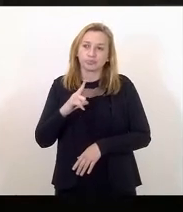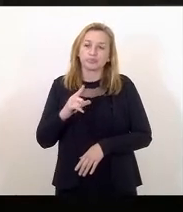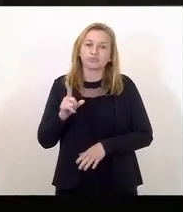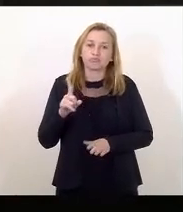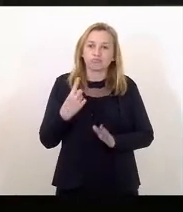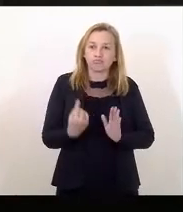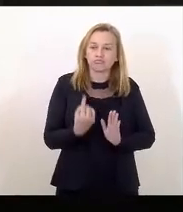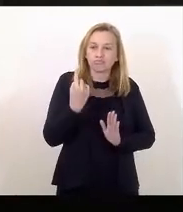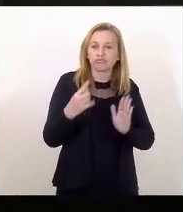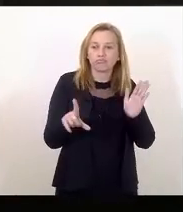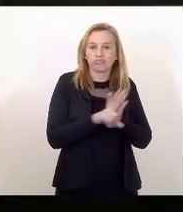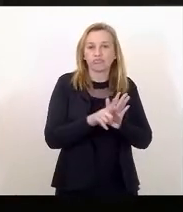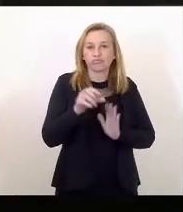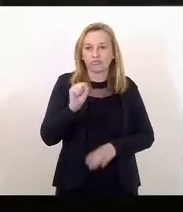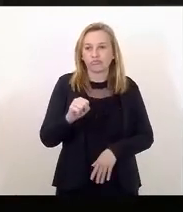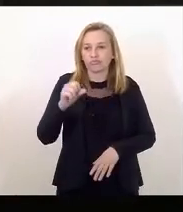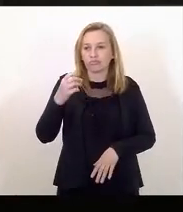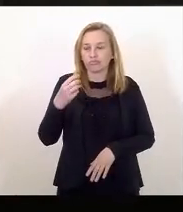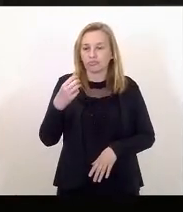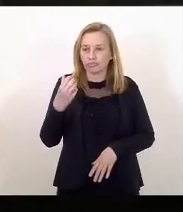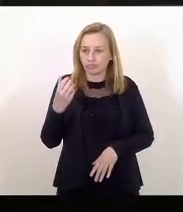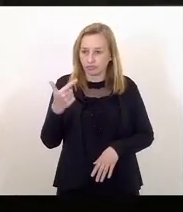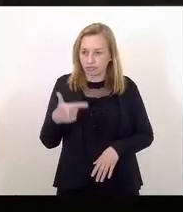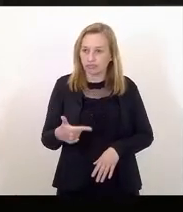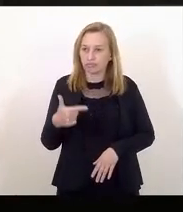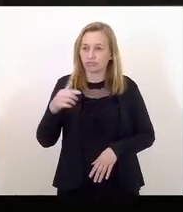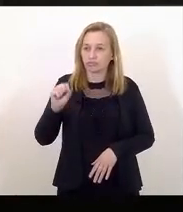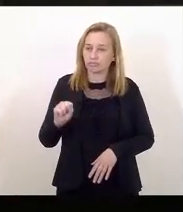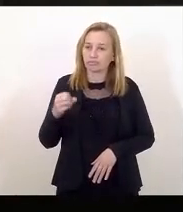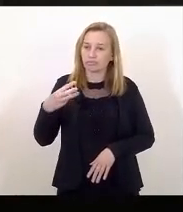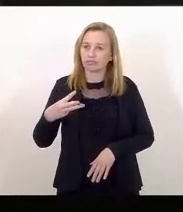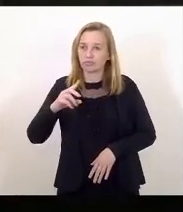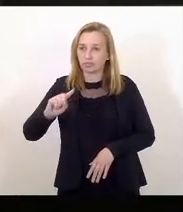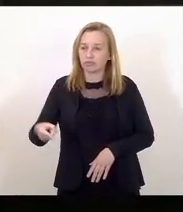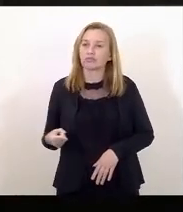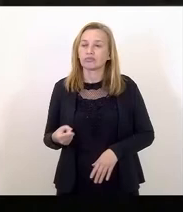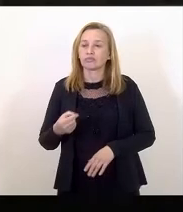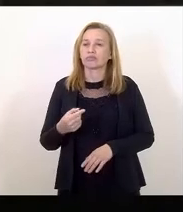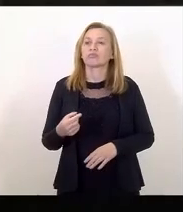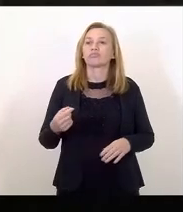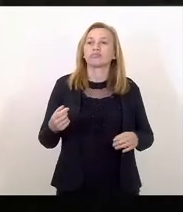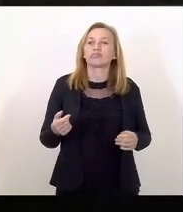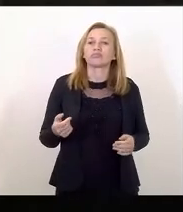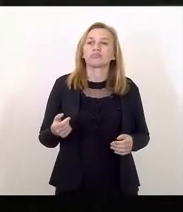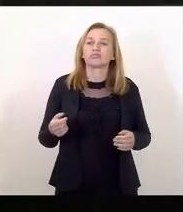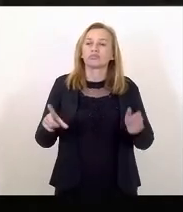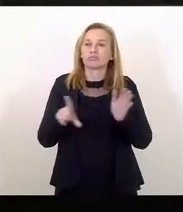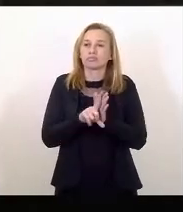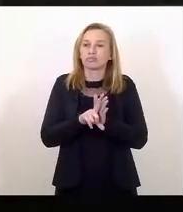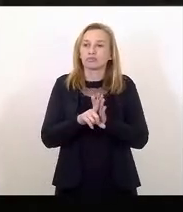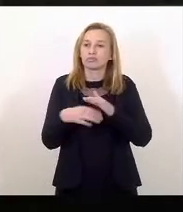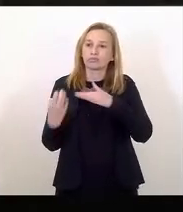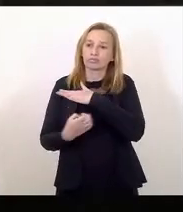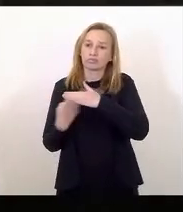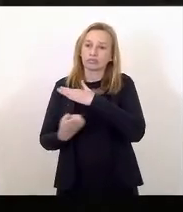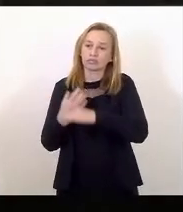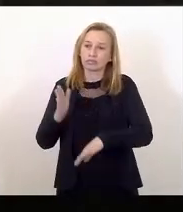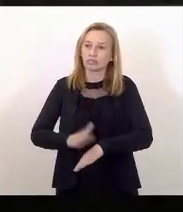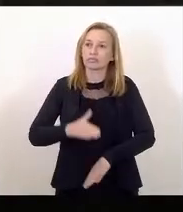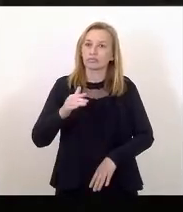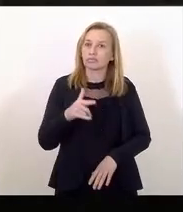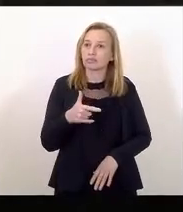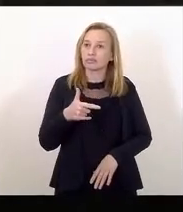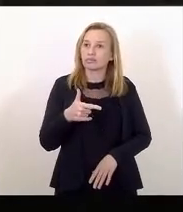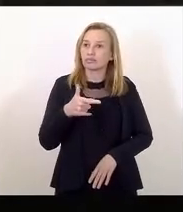lei, a Lei 8213, de 1991. Essa lei determina que as empresas com mais de 100